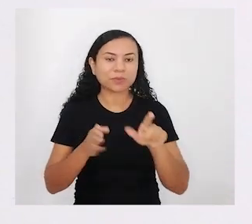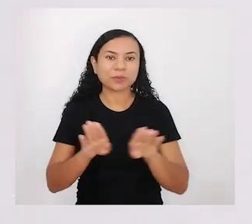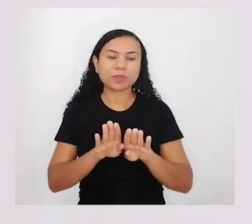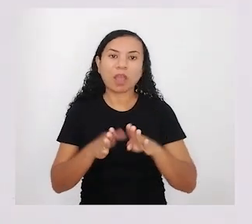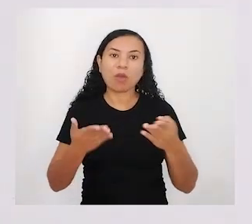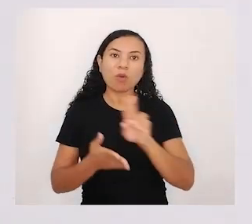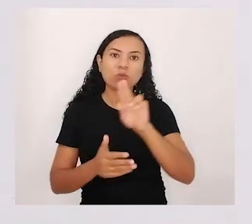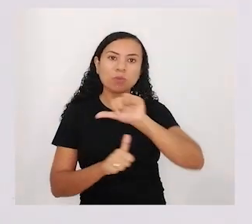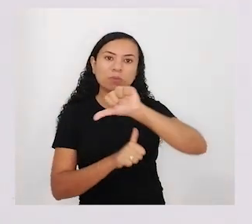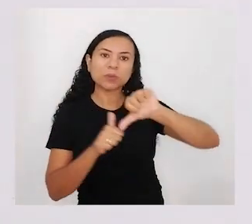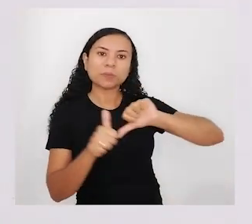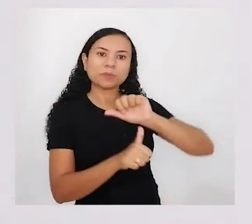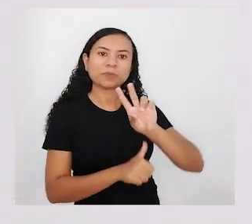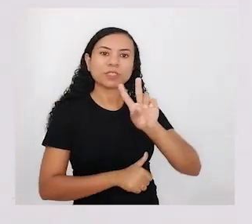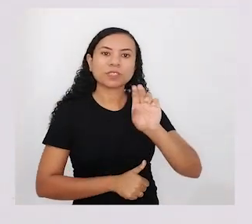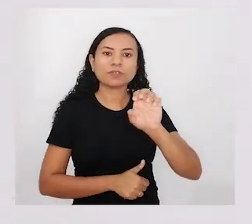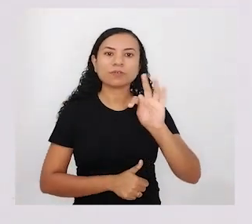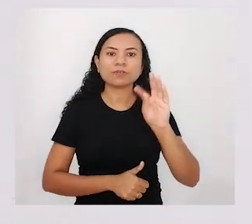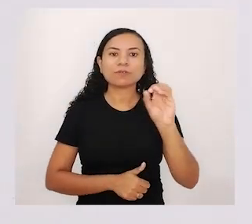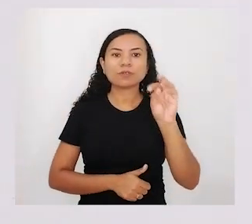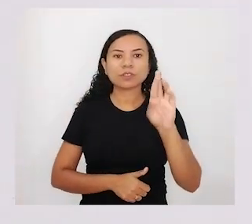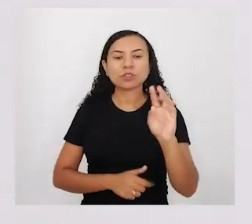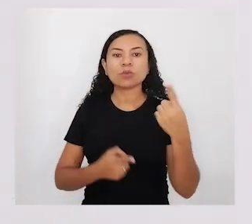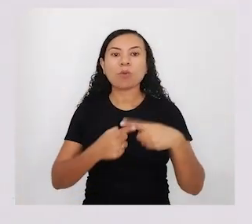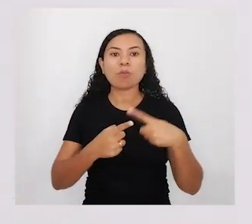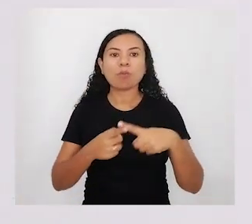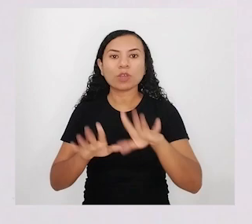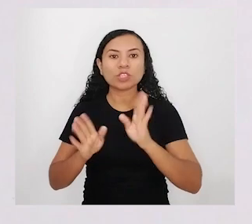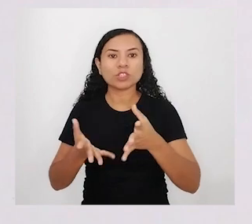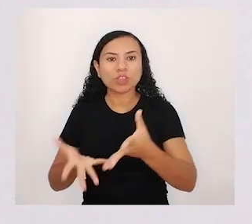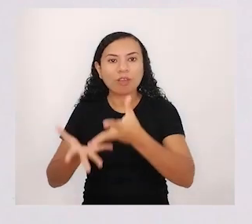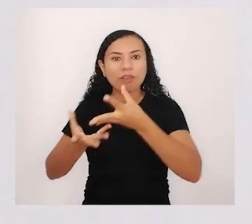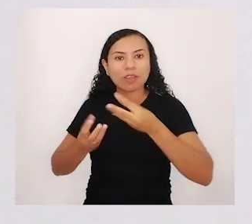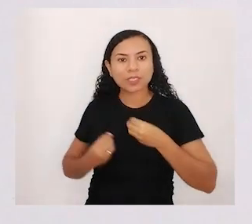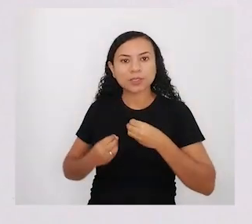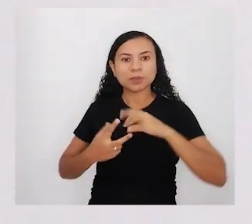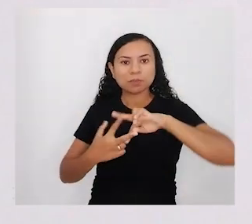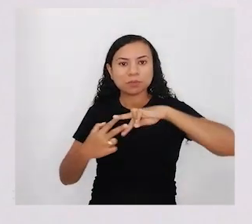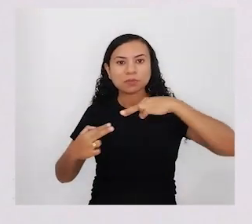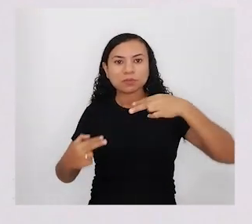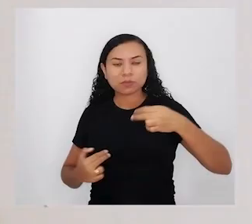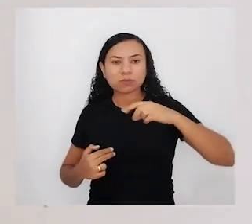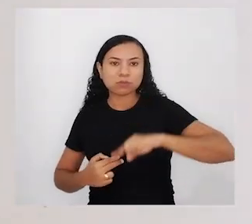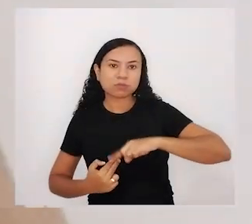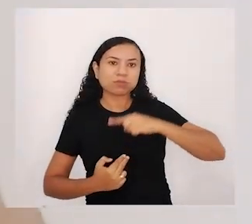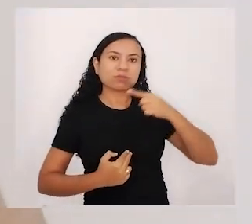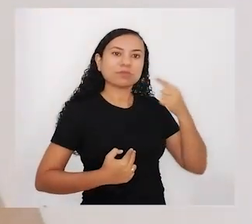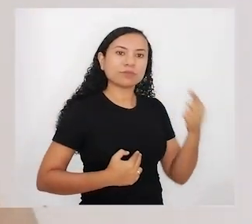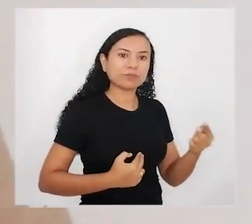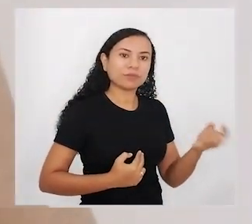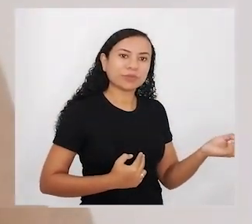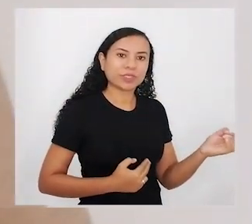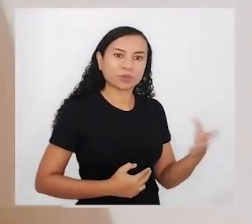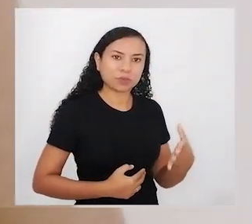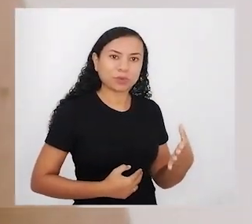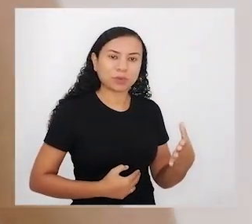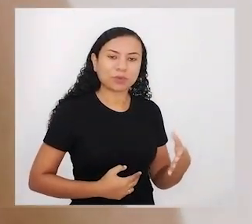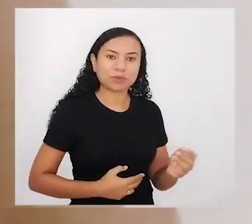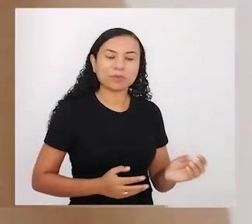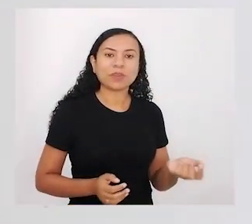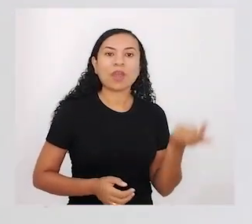chamar o plasmídio de vetor, já que ele recebeu e está carregando os genes que passarão para outro organismo. Para fazer com